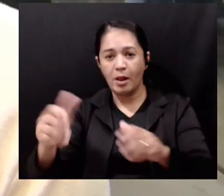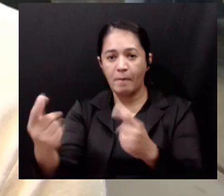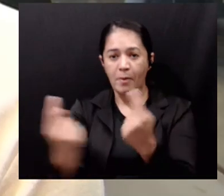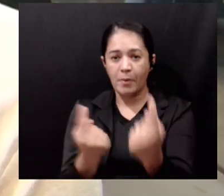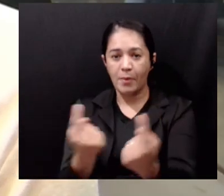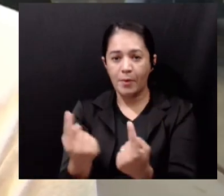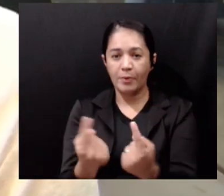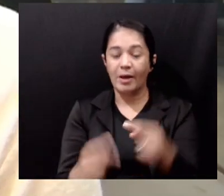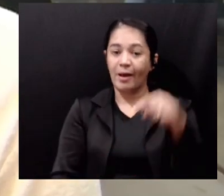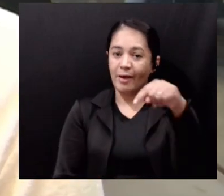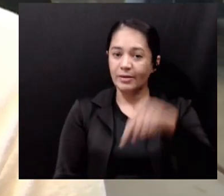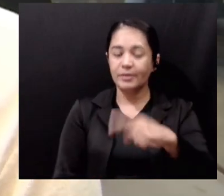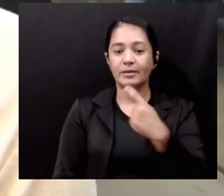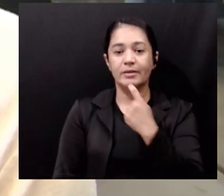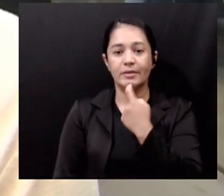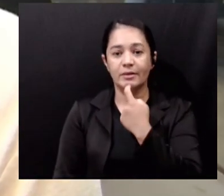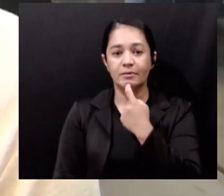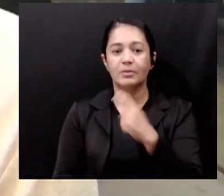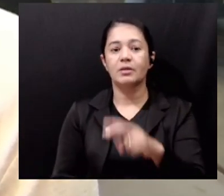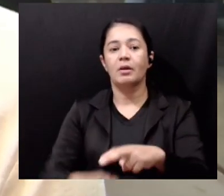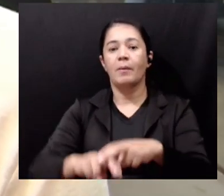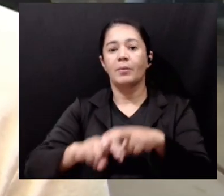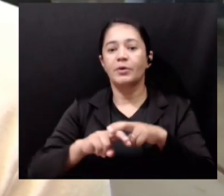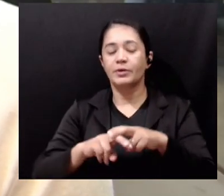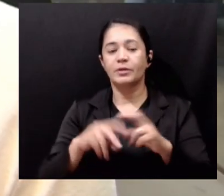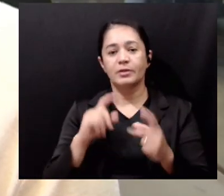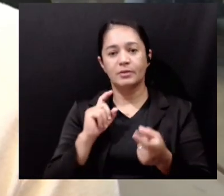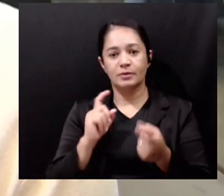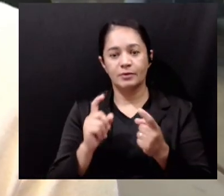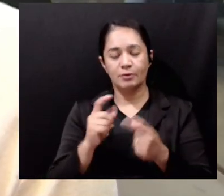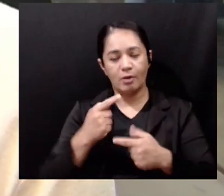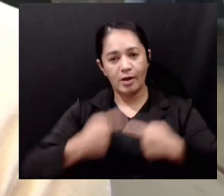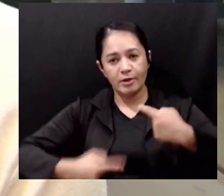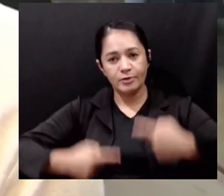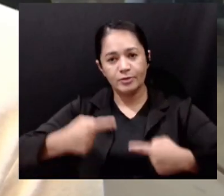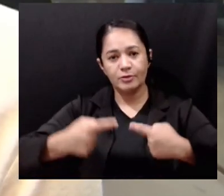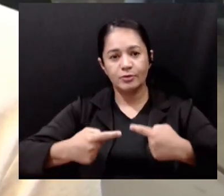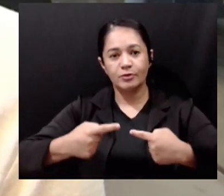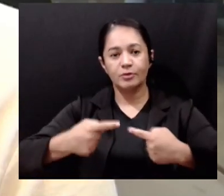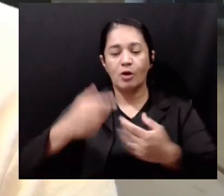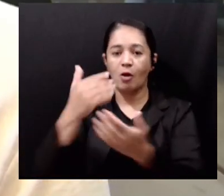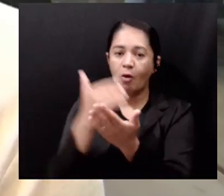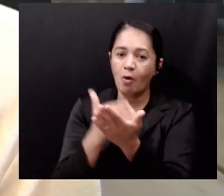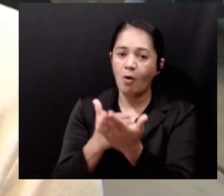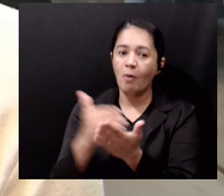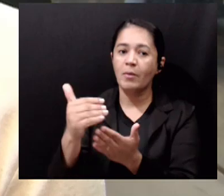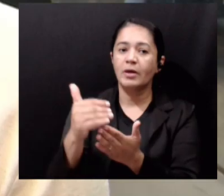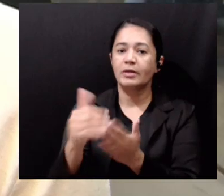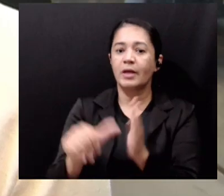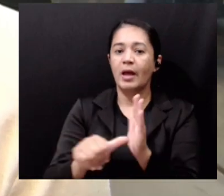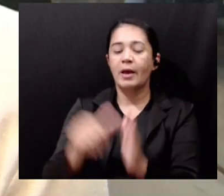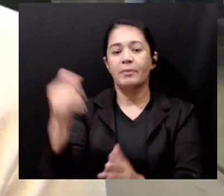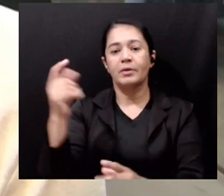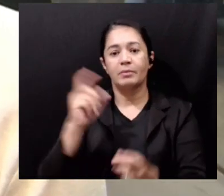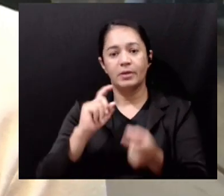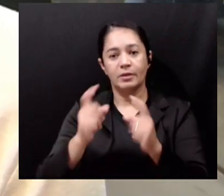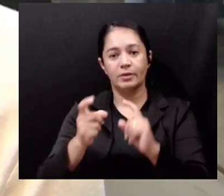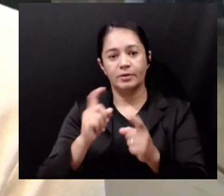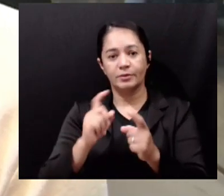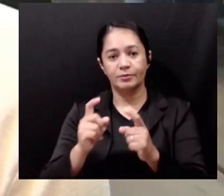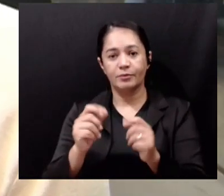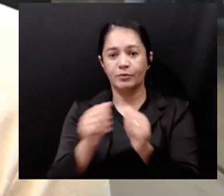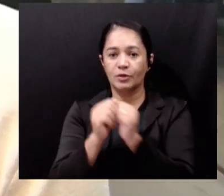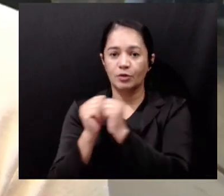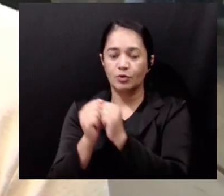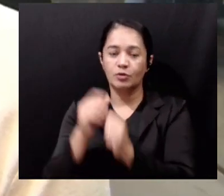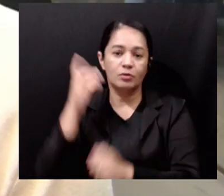discussões, elas são construídas, né, a partir desse calendário, que vai ser na primeira reunião da frente, né, juntamente com advogados,